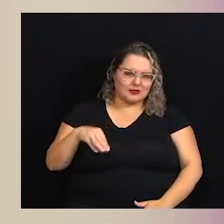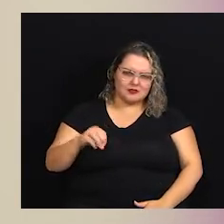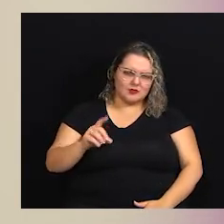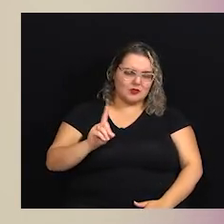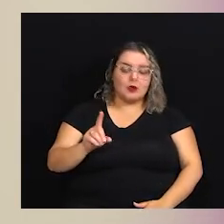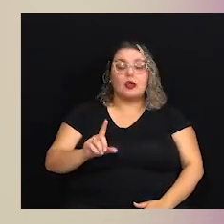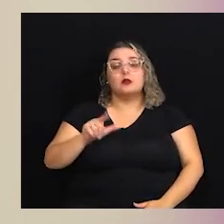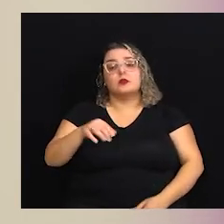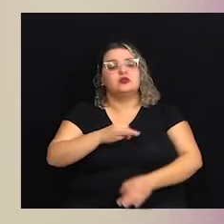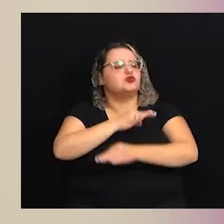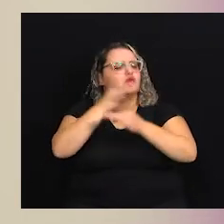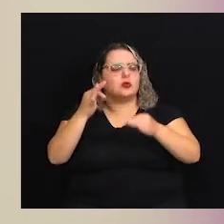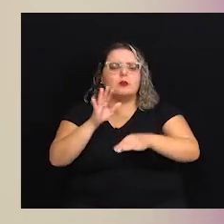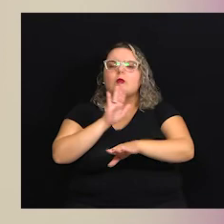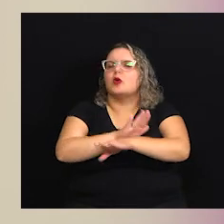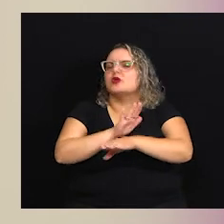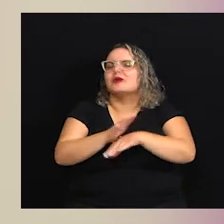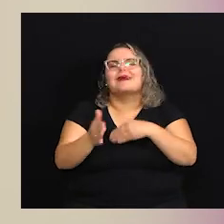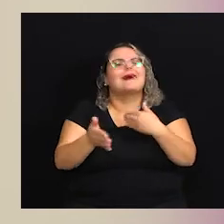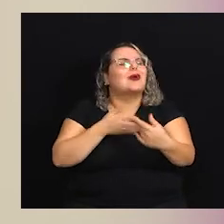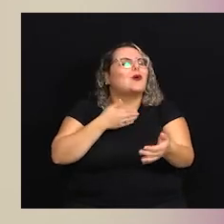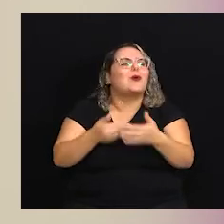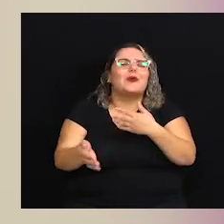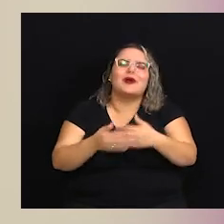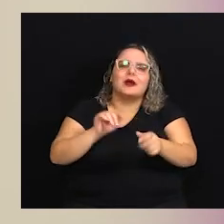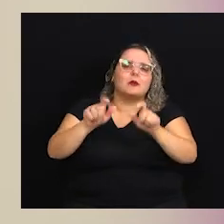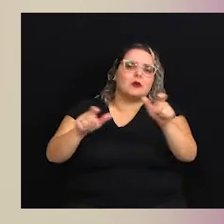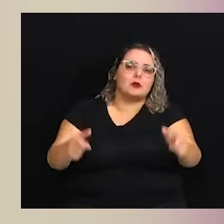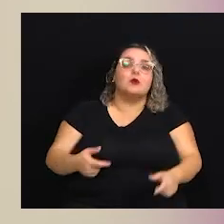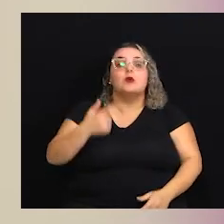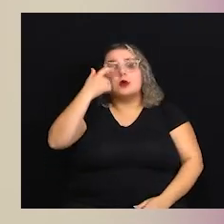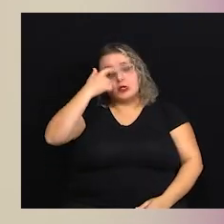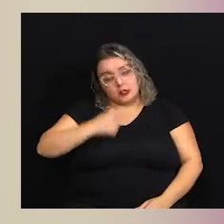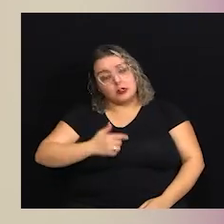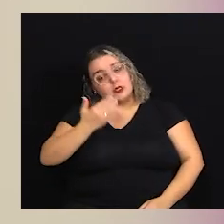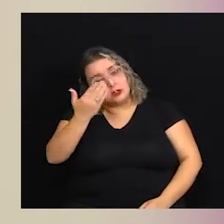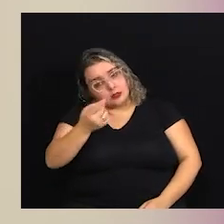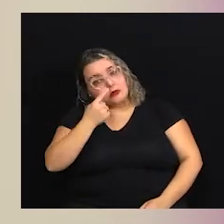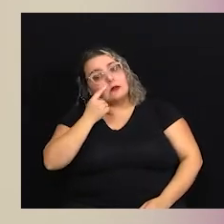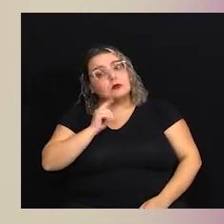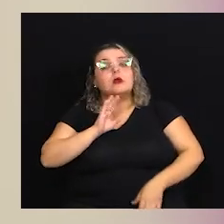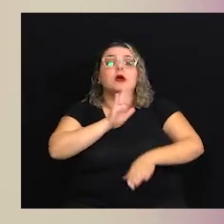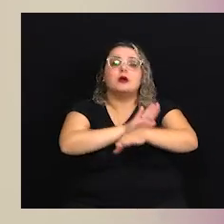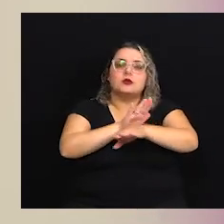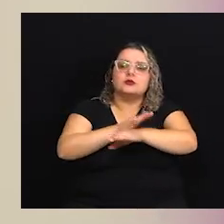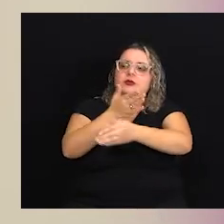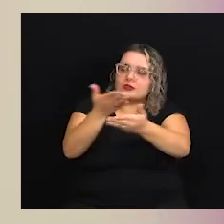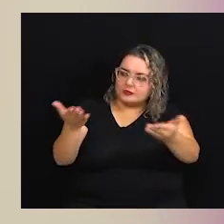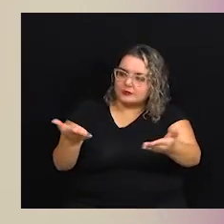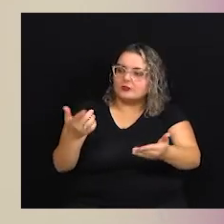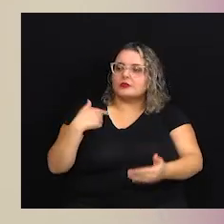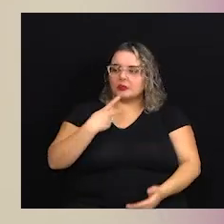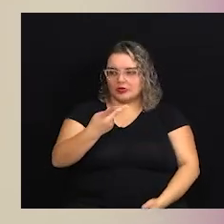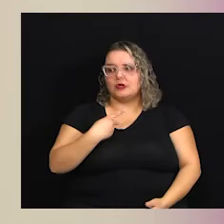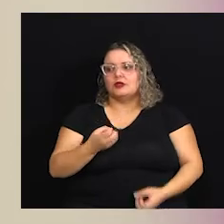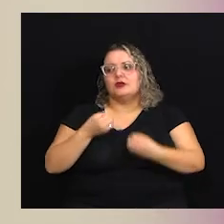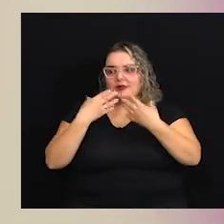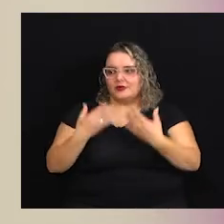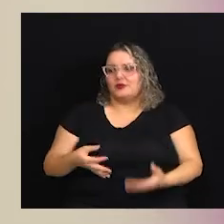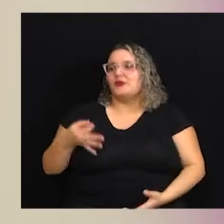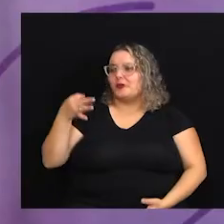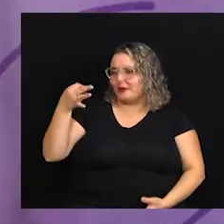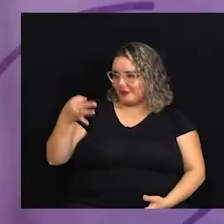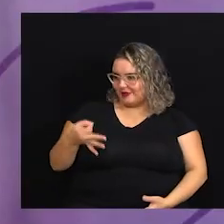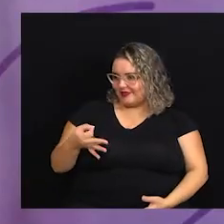e depois, sim, você estando ótimo, você pode ajudar quem você quiser, que é o que eu e a Vivi estamos fazendo aqui, te ajudando, porque Com nós cer estamos